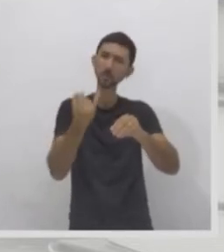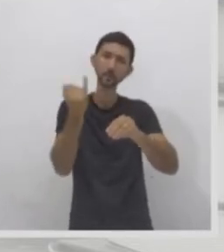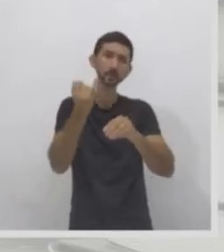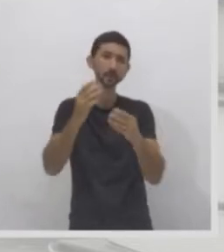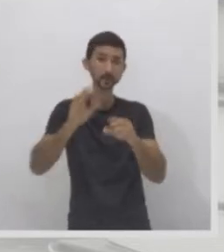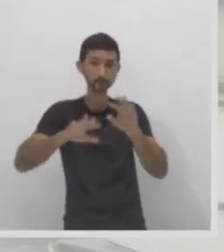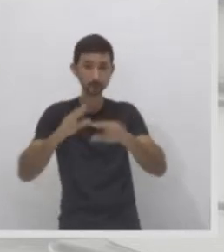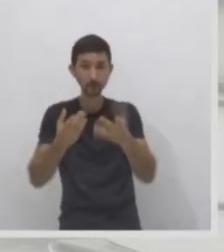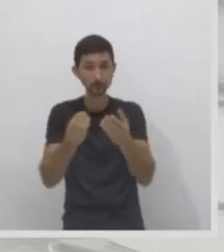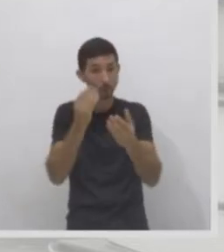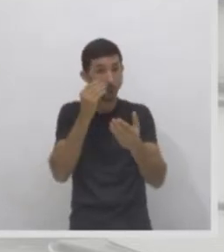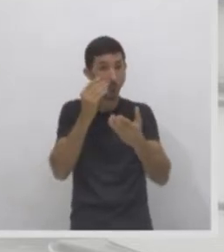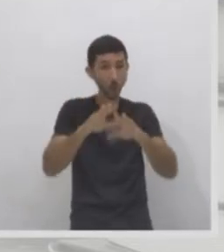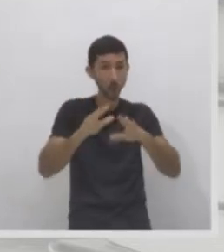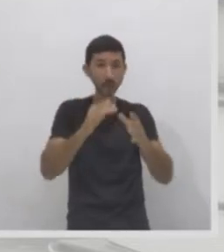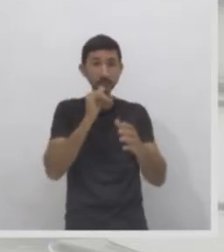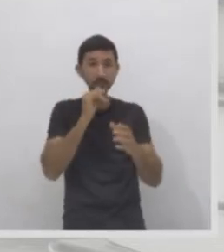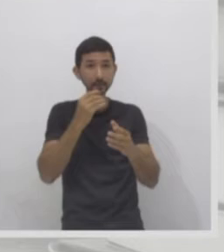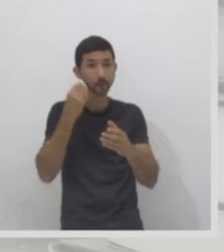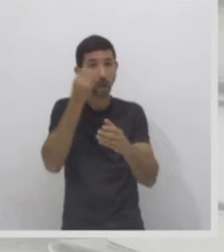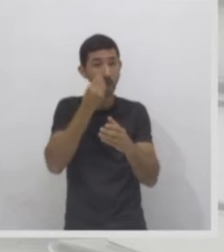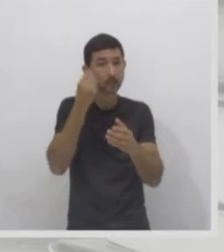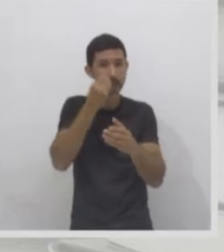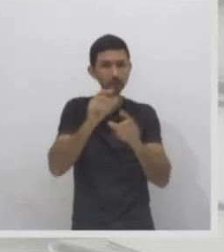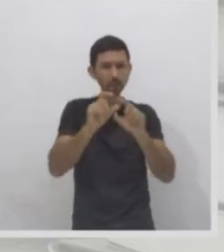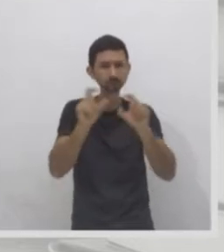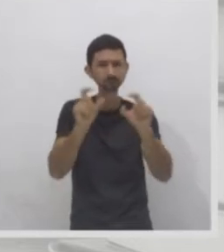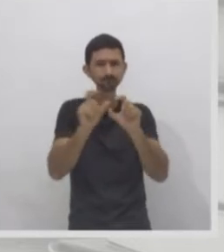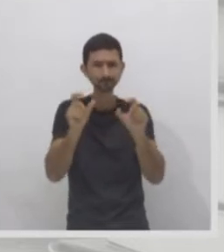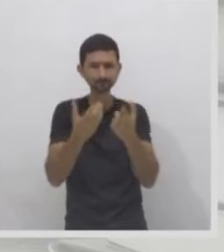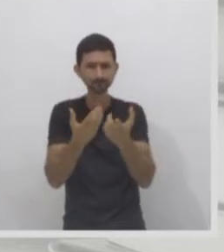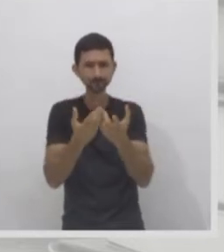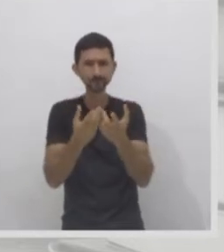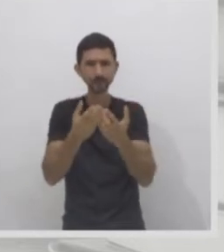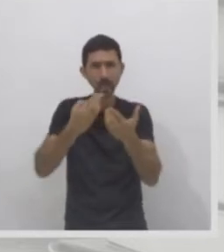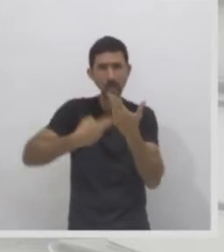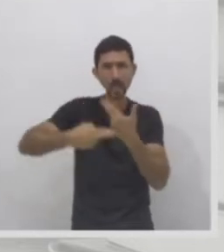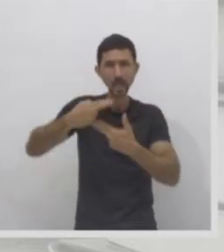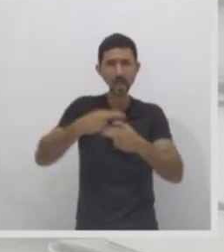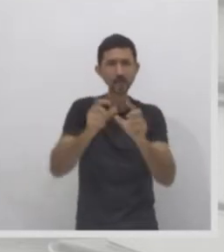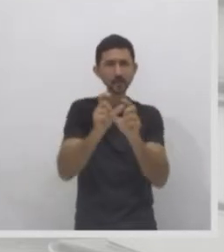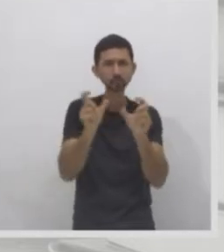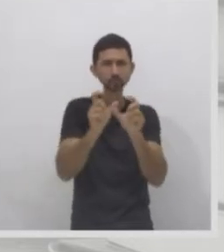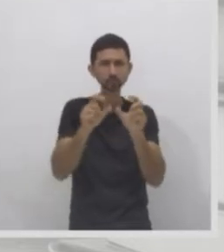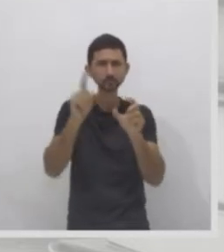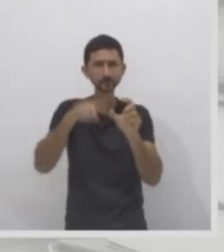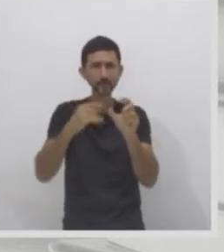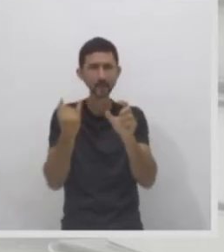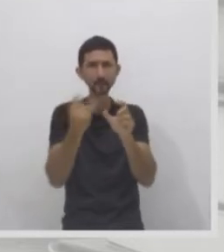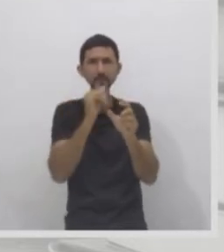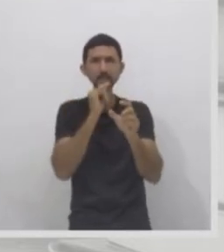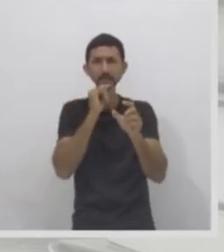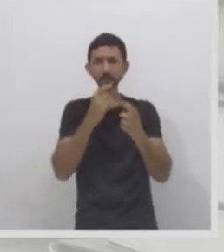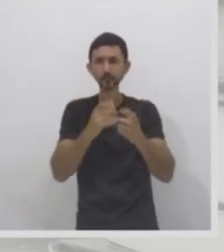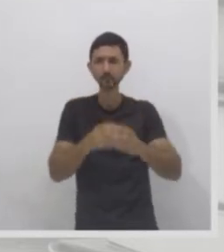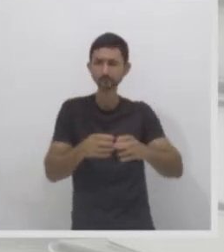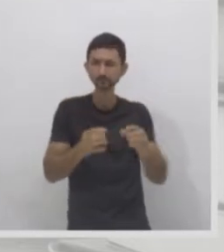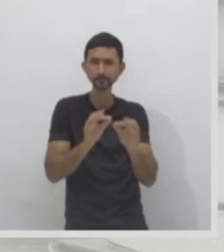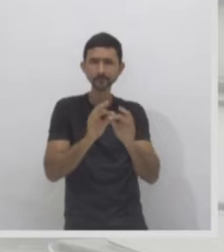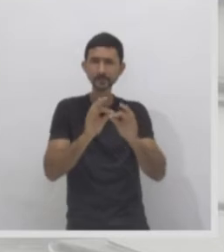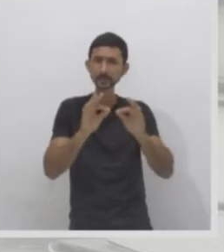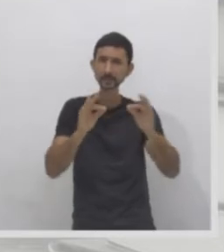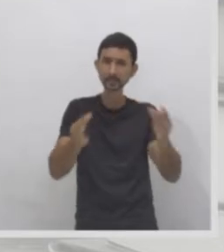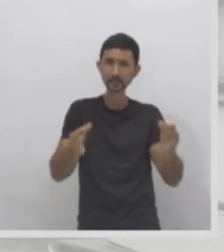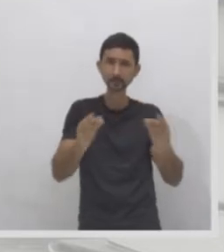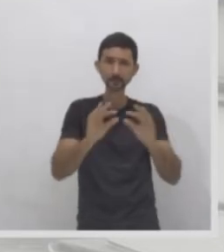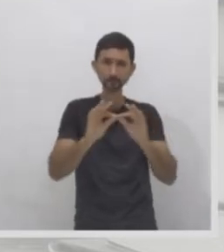parte do que nós chamamos de análise sintática. Então, as relações sintáticas, elas podem ser, como você está vendo